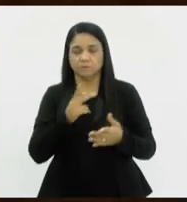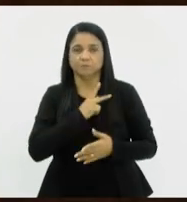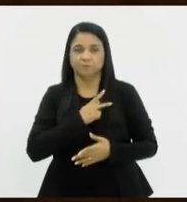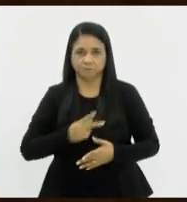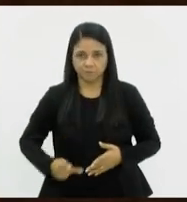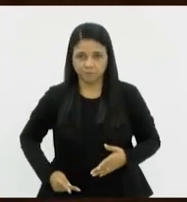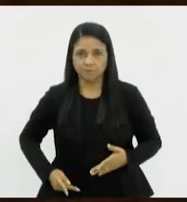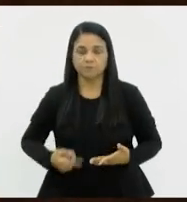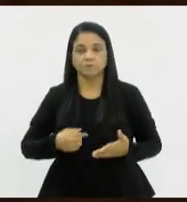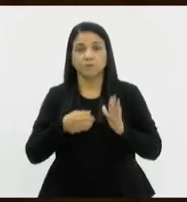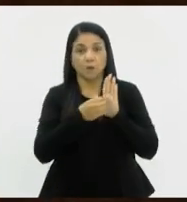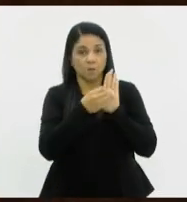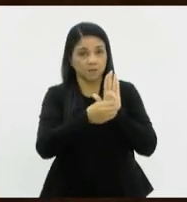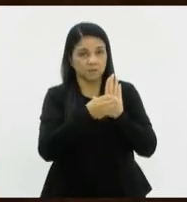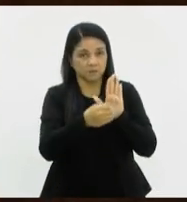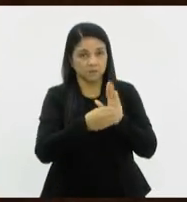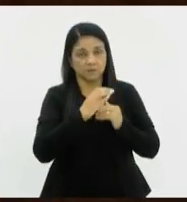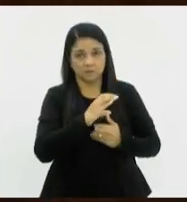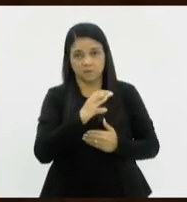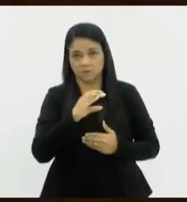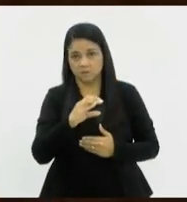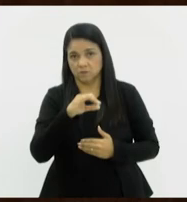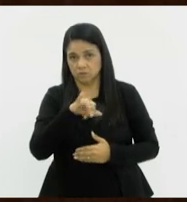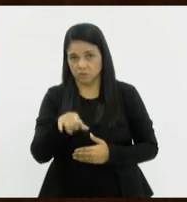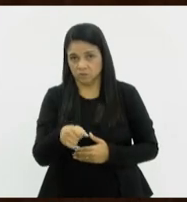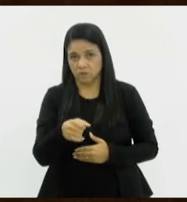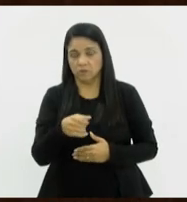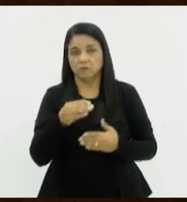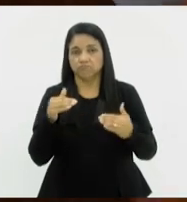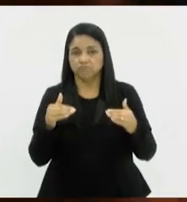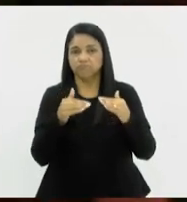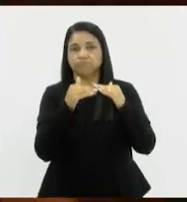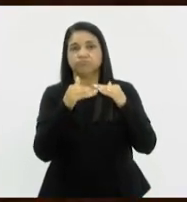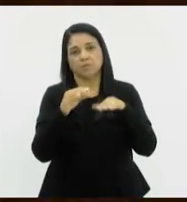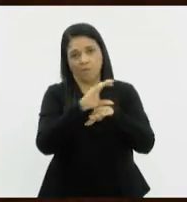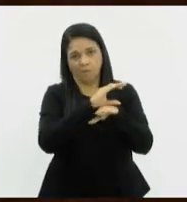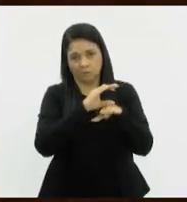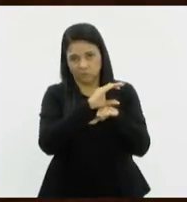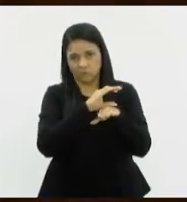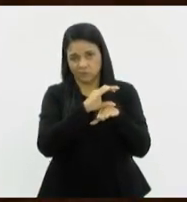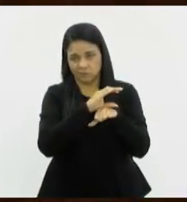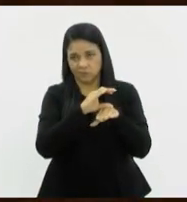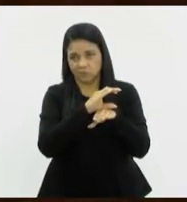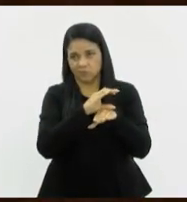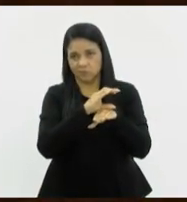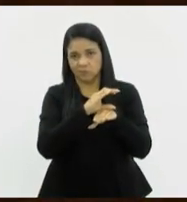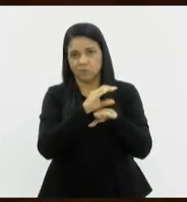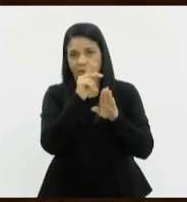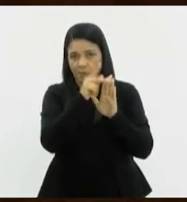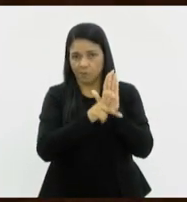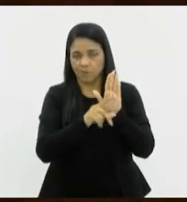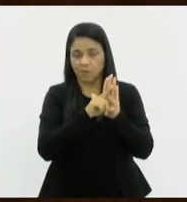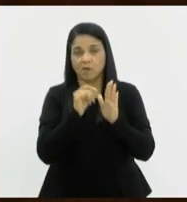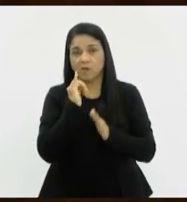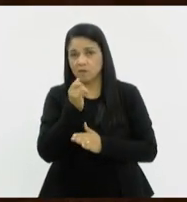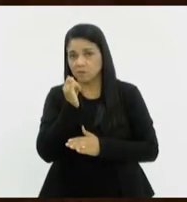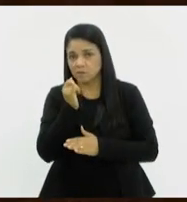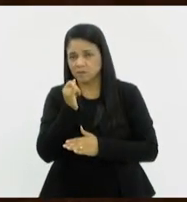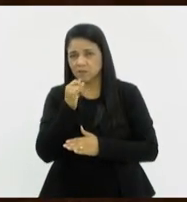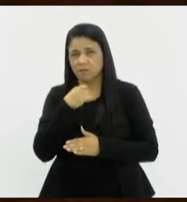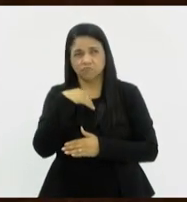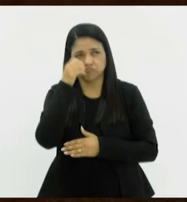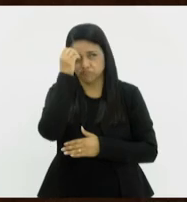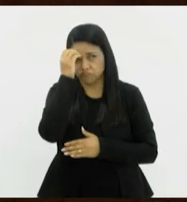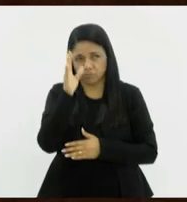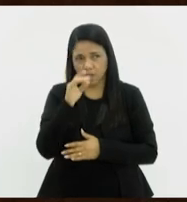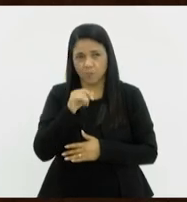o parecer da CCJ já tinha sido pela constitucionalidade, a relatoria, não me lembro